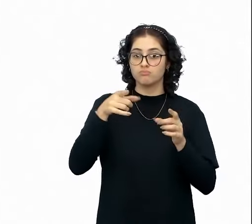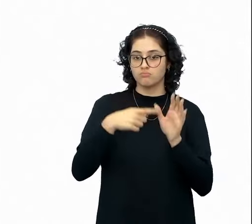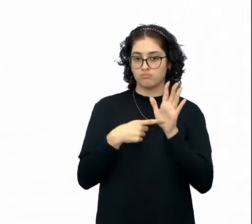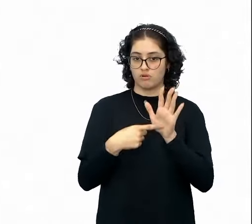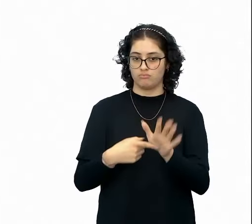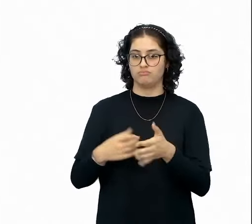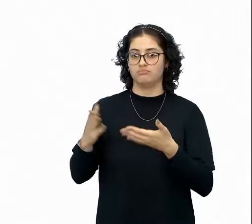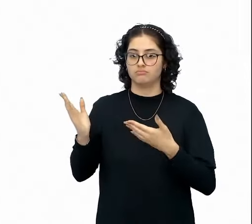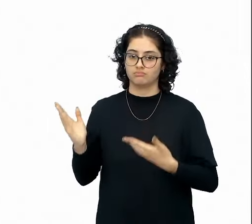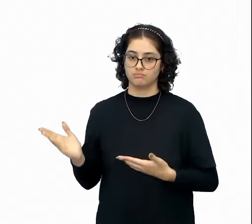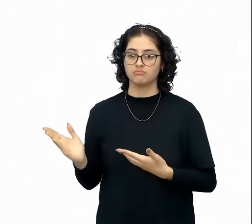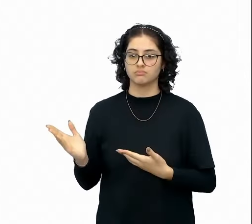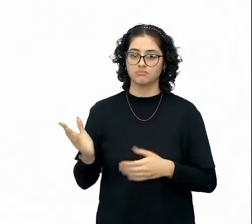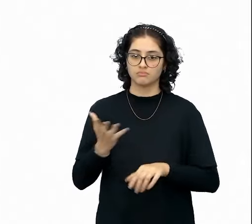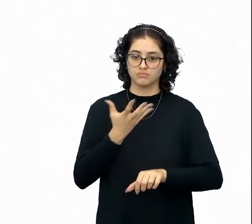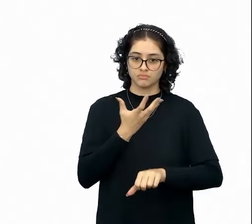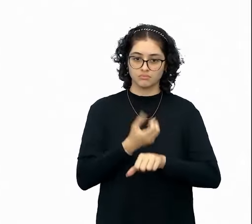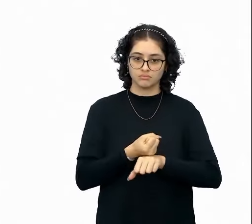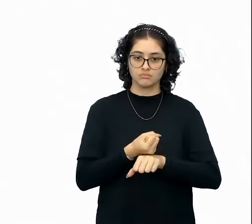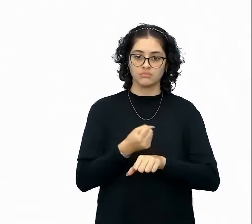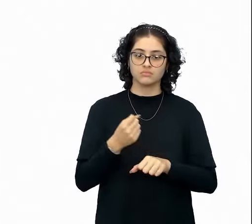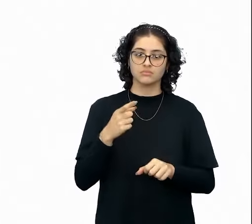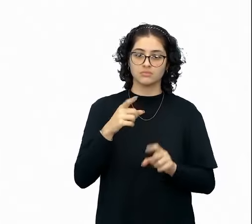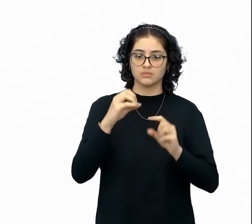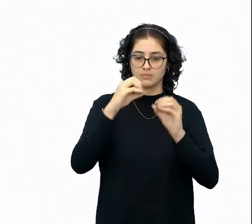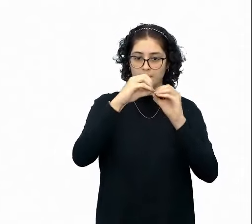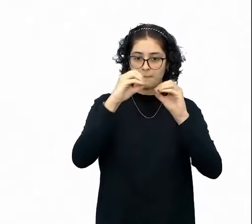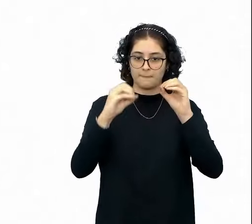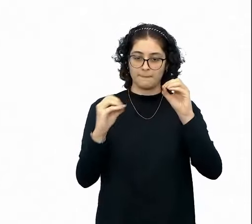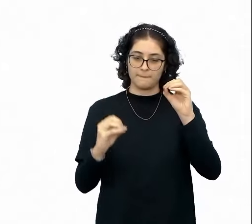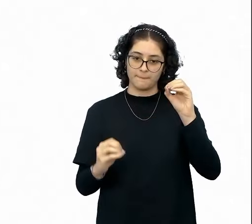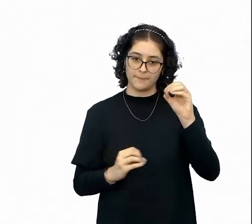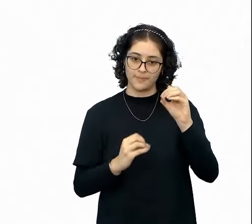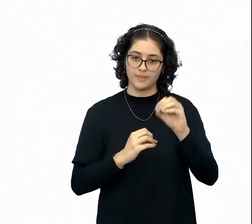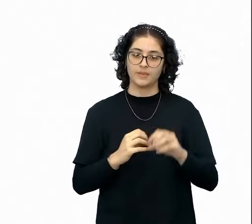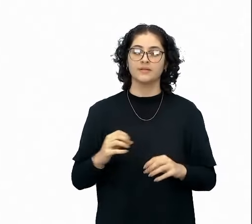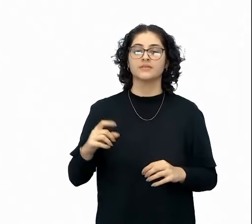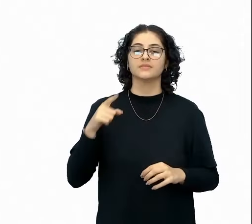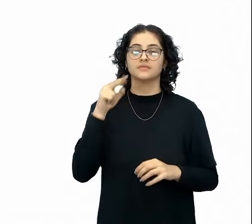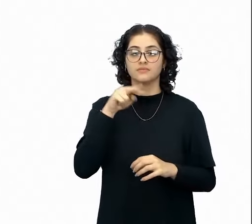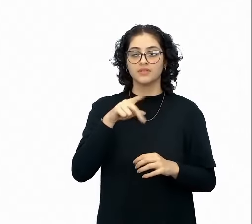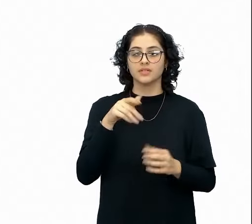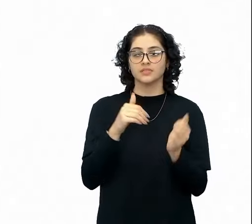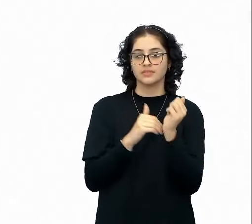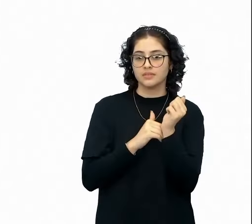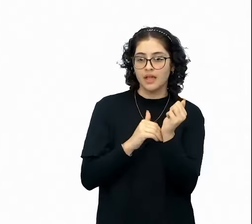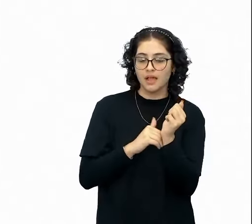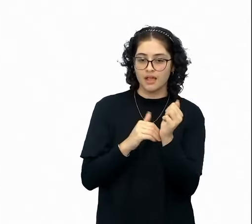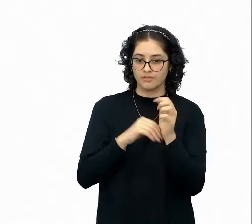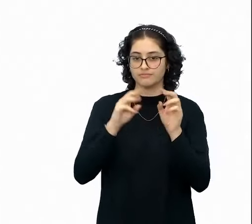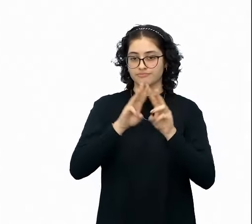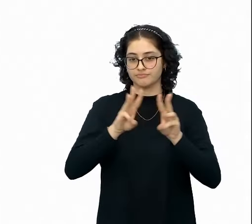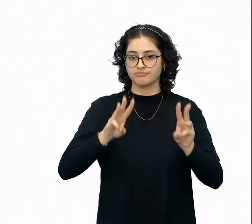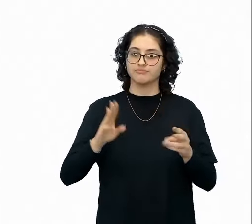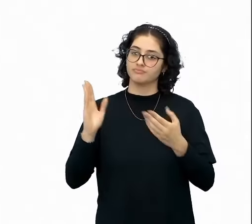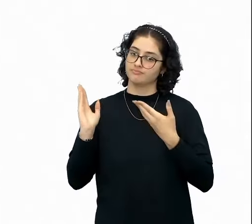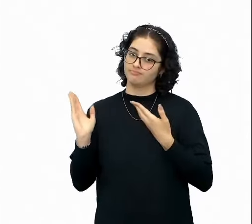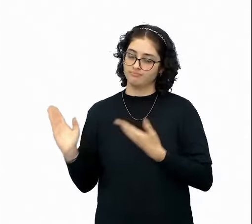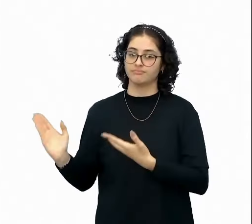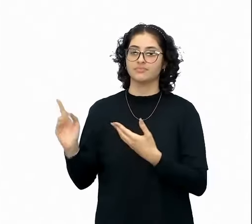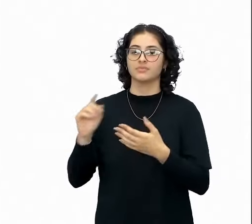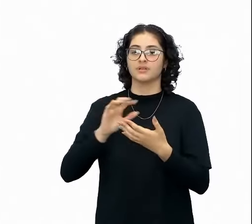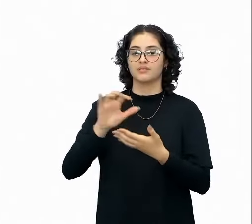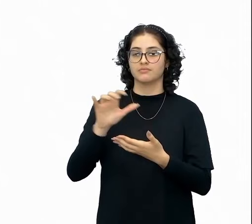Vocês busquem lá no centro de mídias, vocês entram com o login e a senha de vocês, da sede,